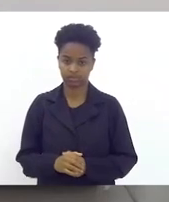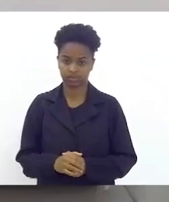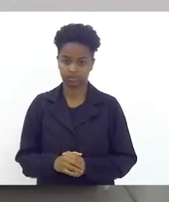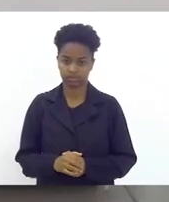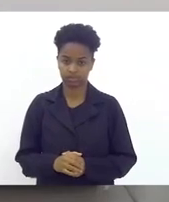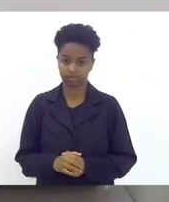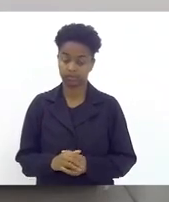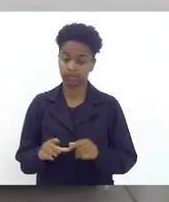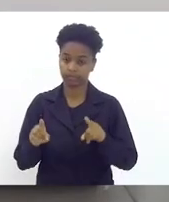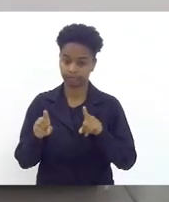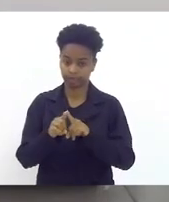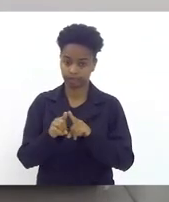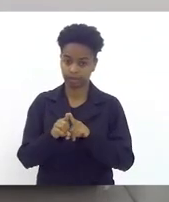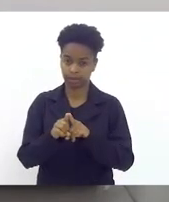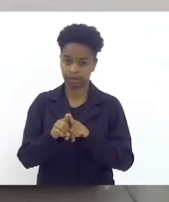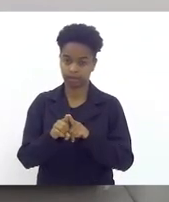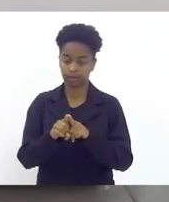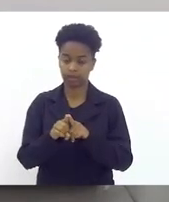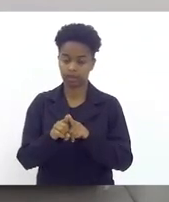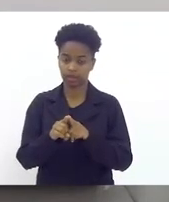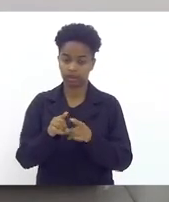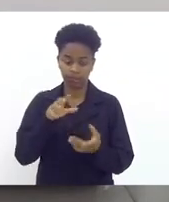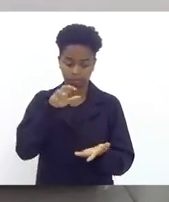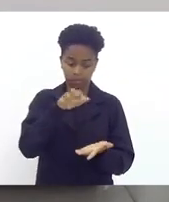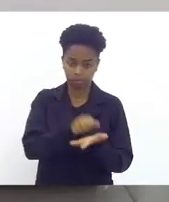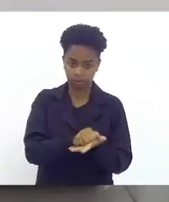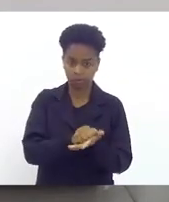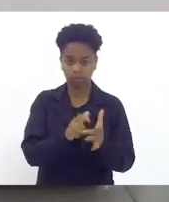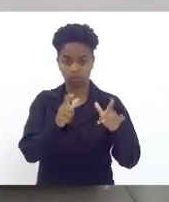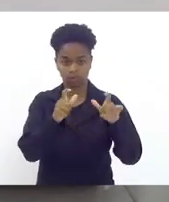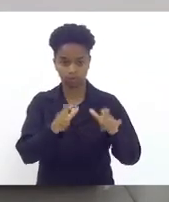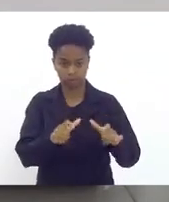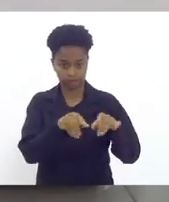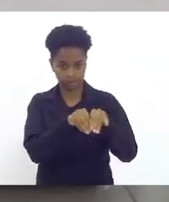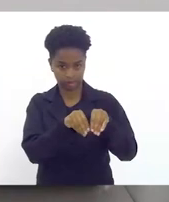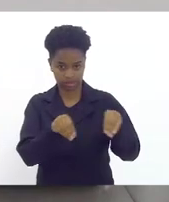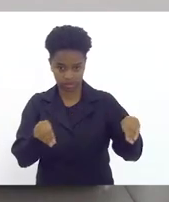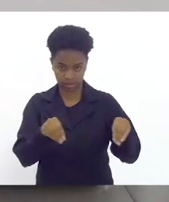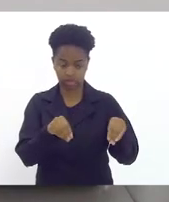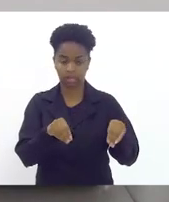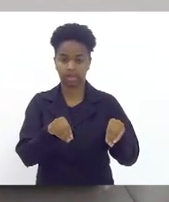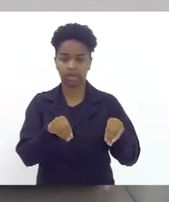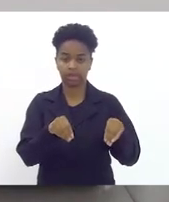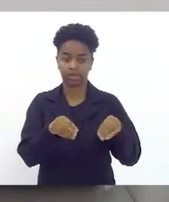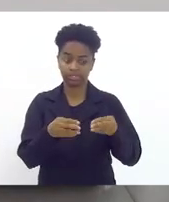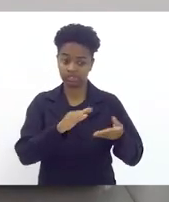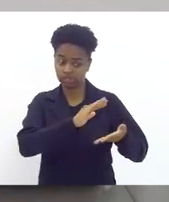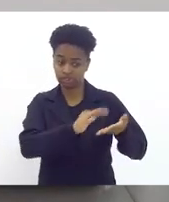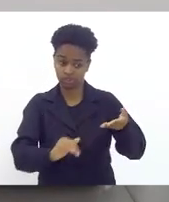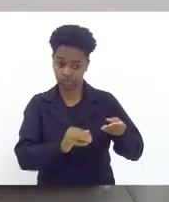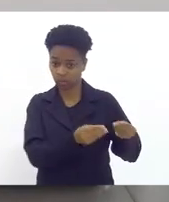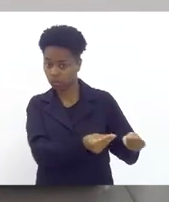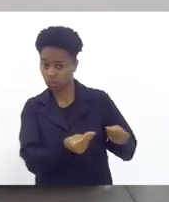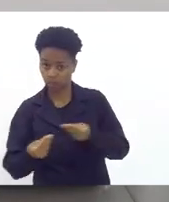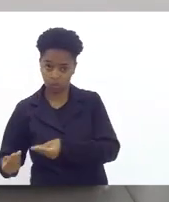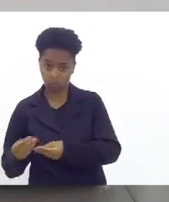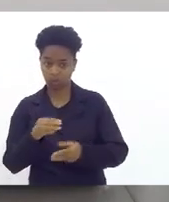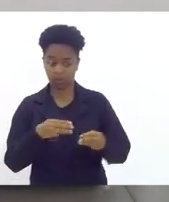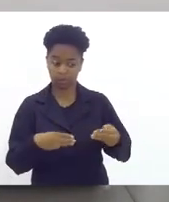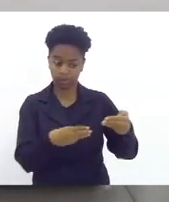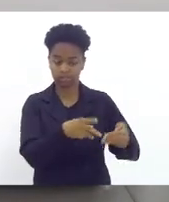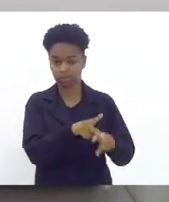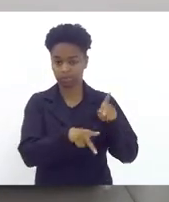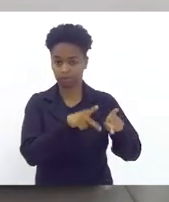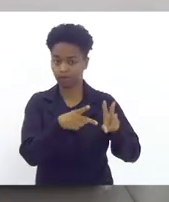a demarcação das terras indígenas do Ministério dos povos indígenas a informação